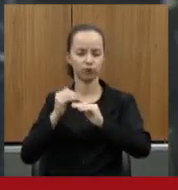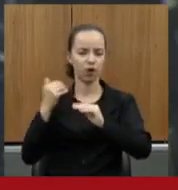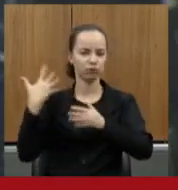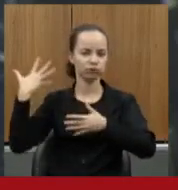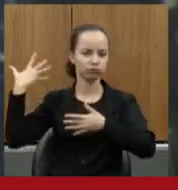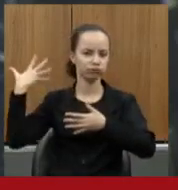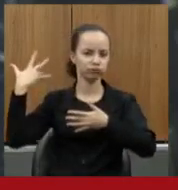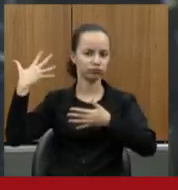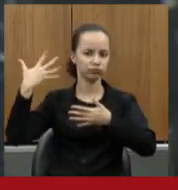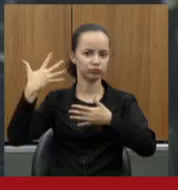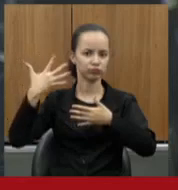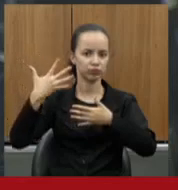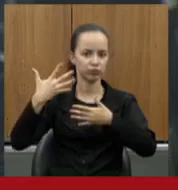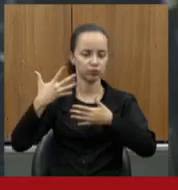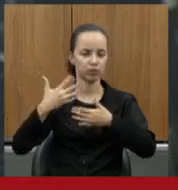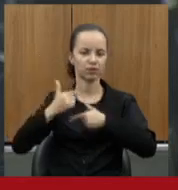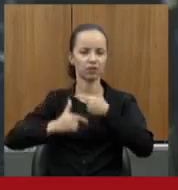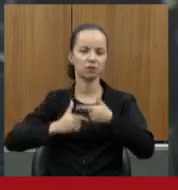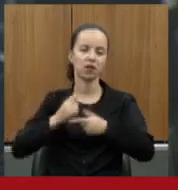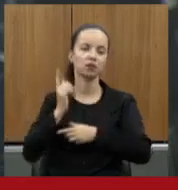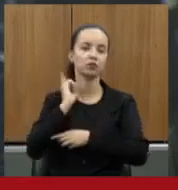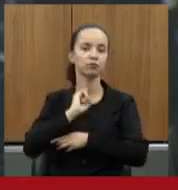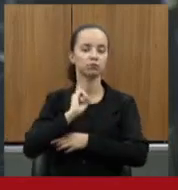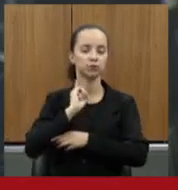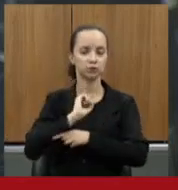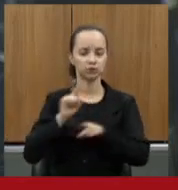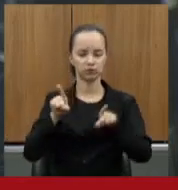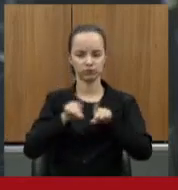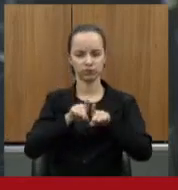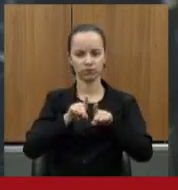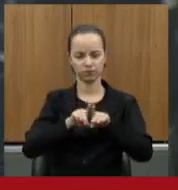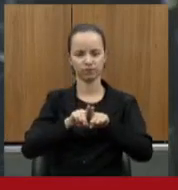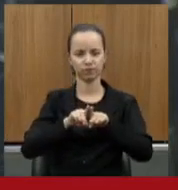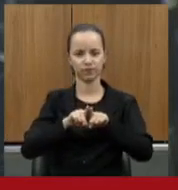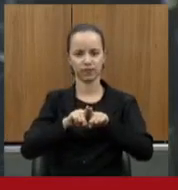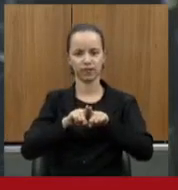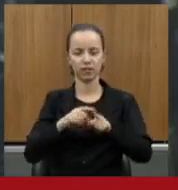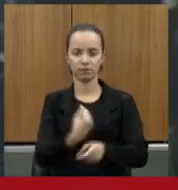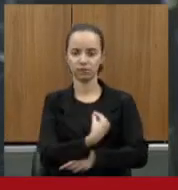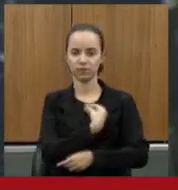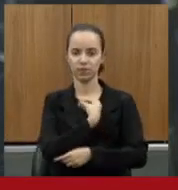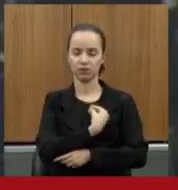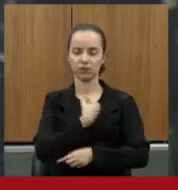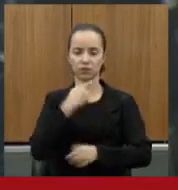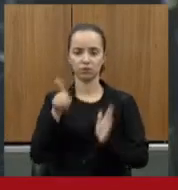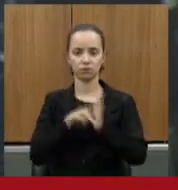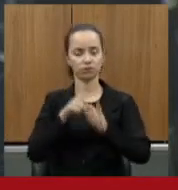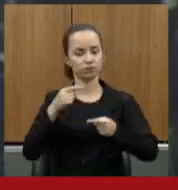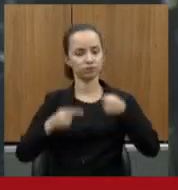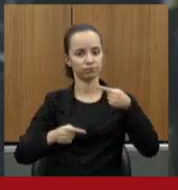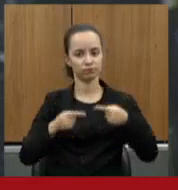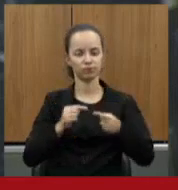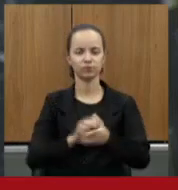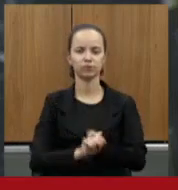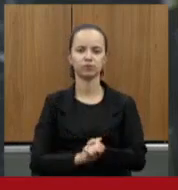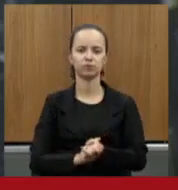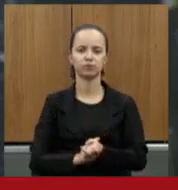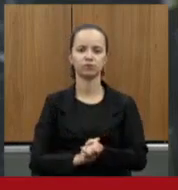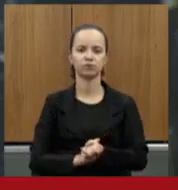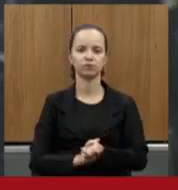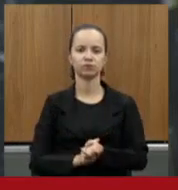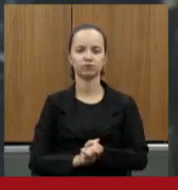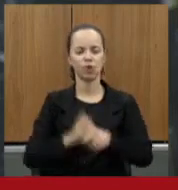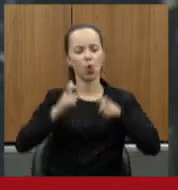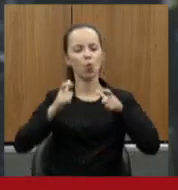nacional de Minas Gerais para o exercício da vida política. É o local dessa